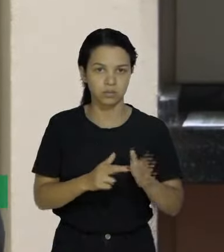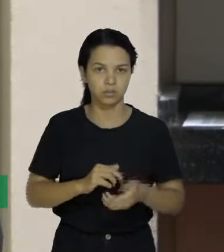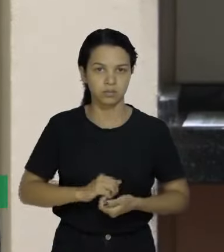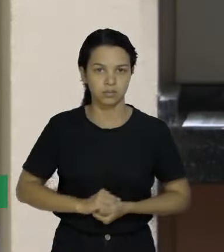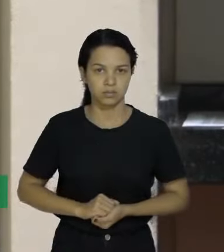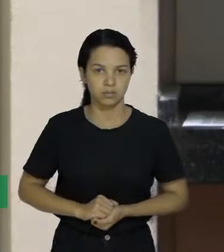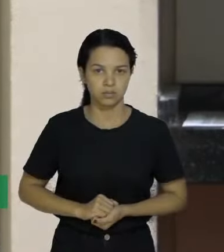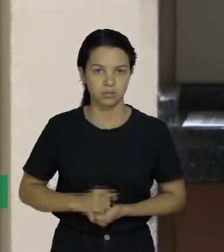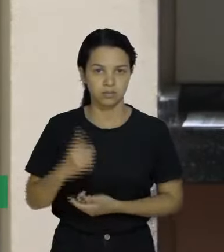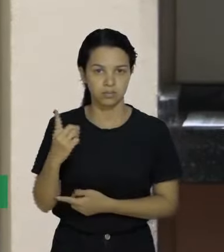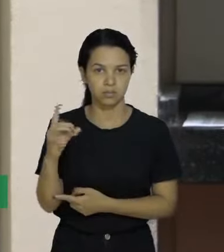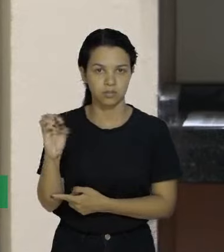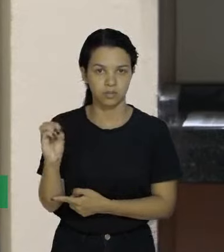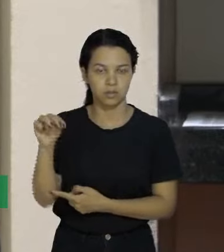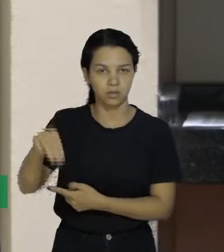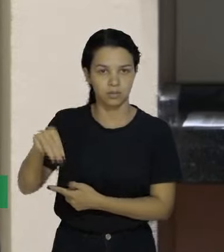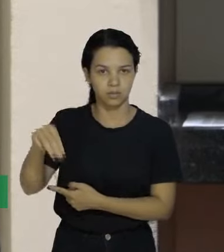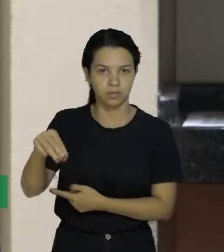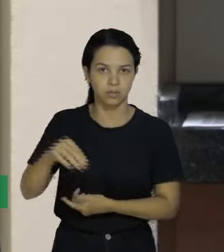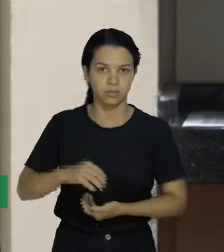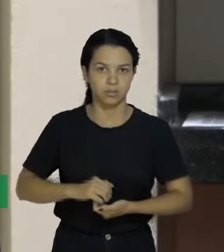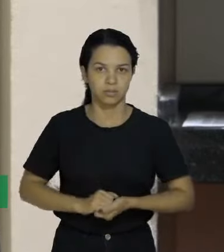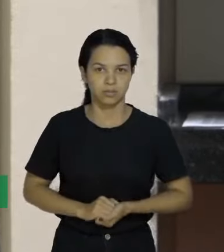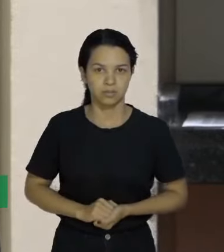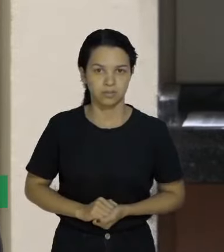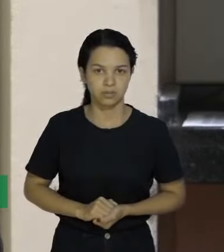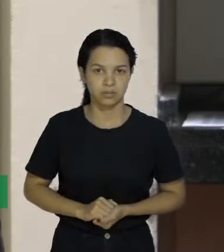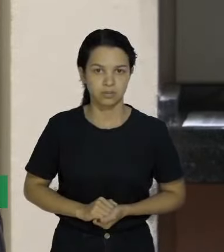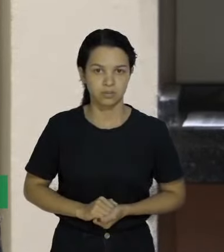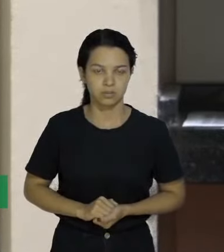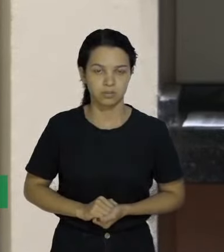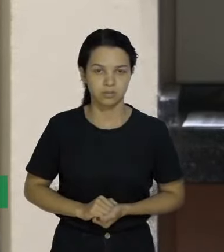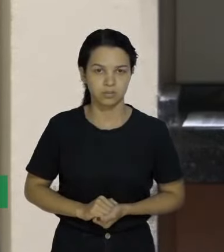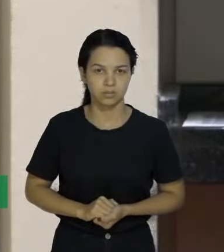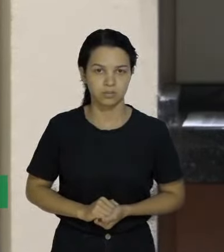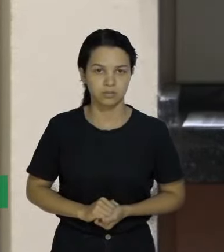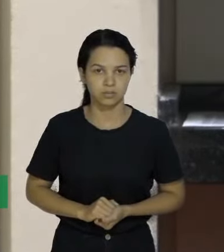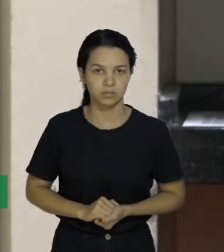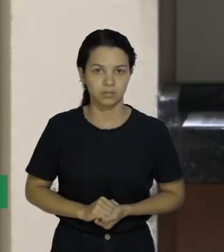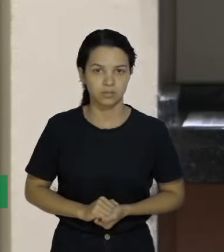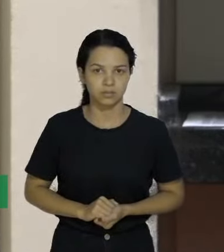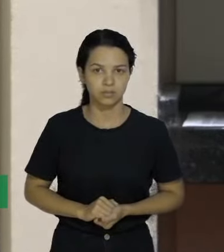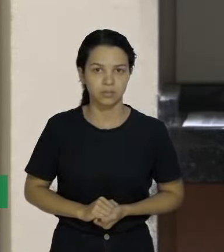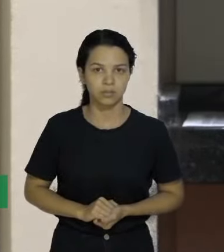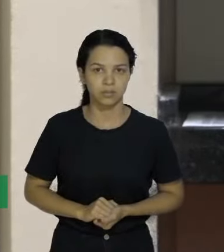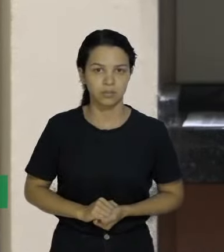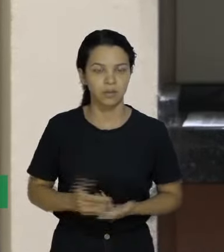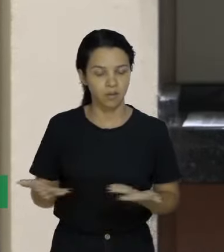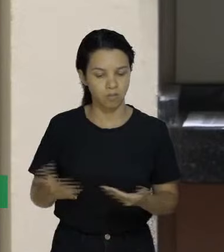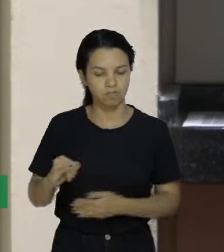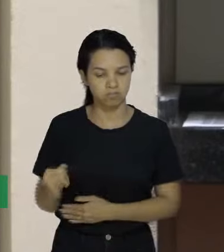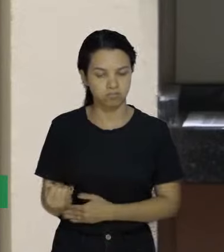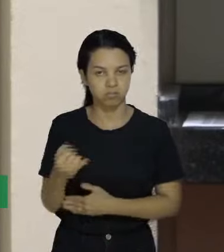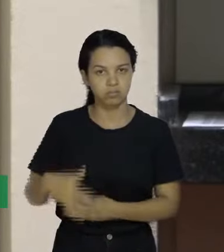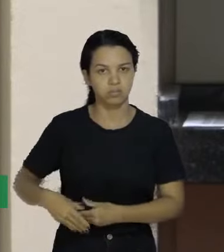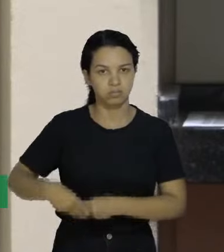de 10 minutos quanto vossa excelência vai a Tribuna aproveito possa saudar